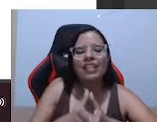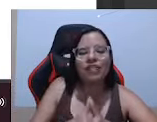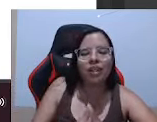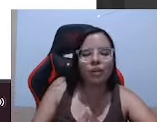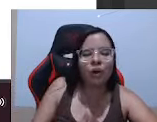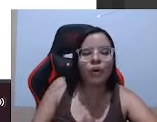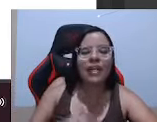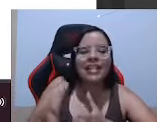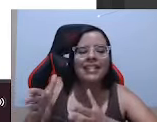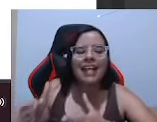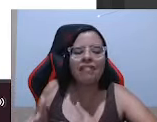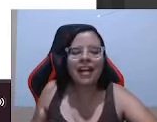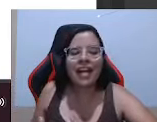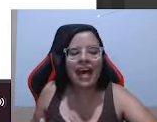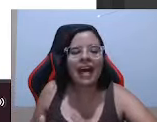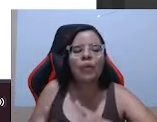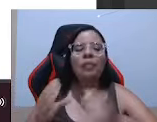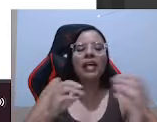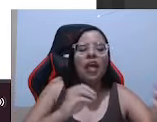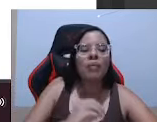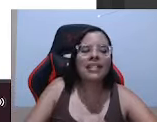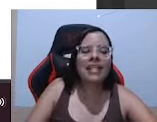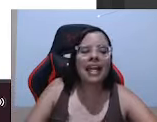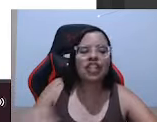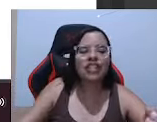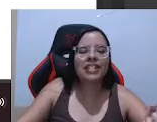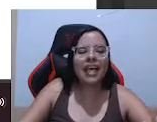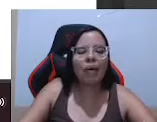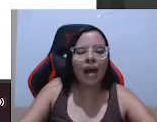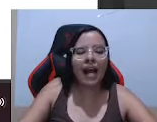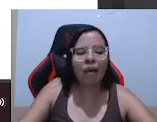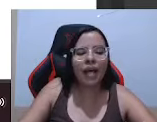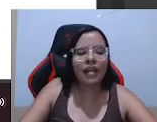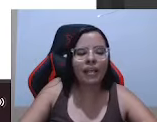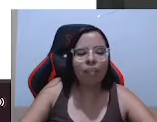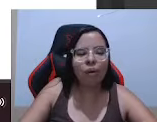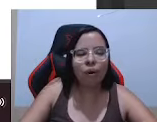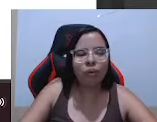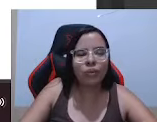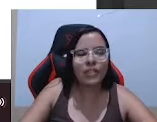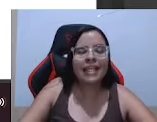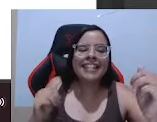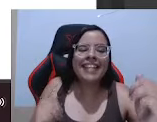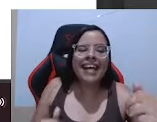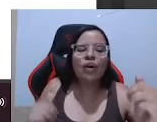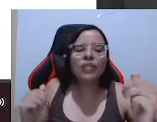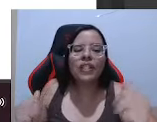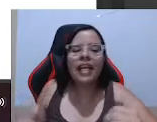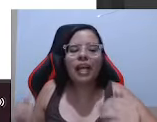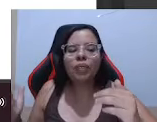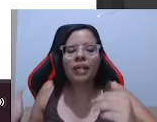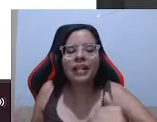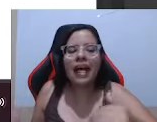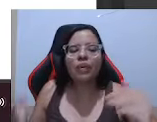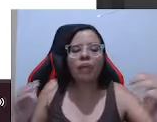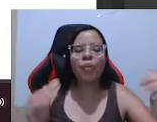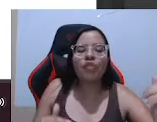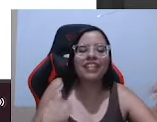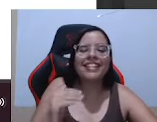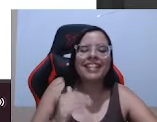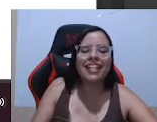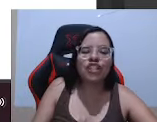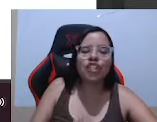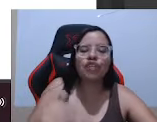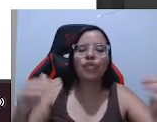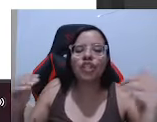eliminatório e classificatório e será avaliado em uma escala de 0 a 40 pontos. Será considerado habilitado na